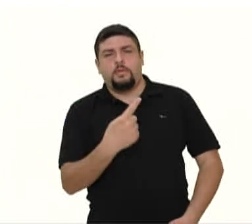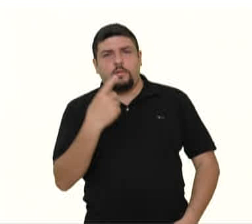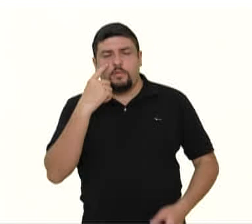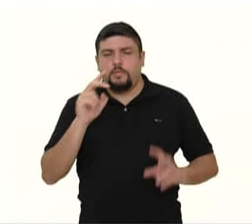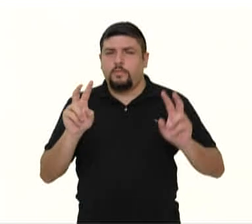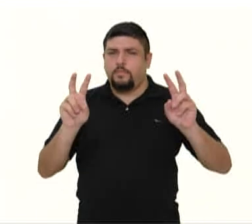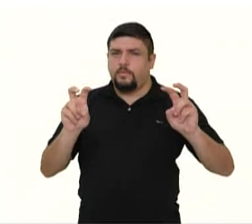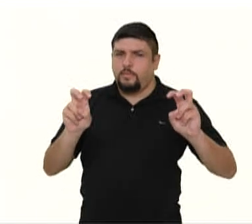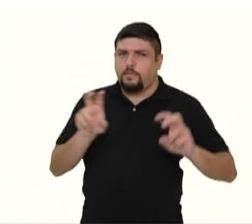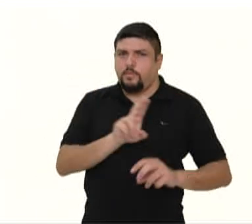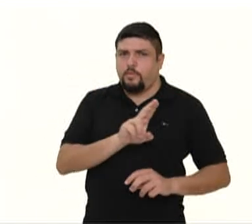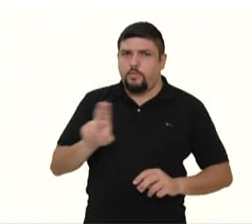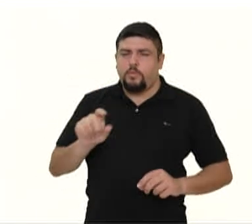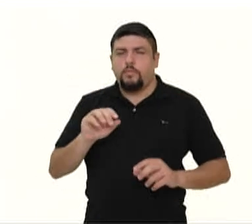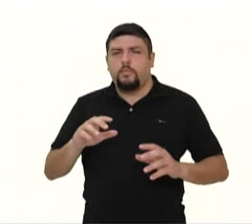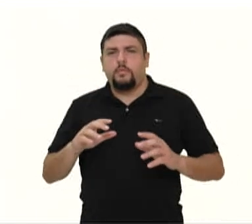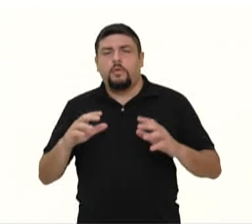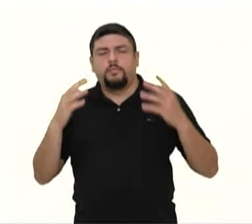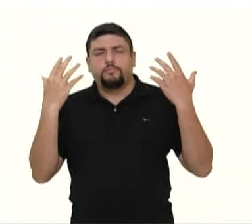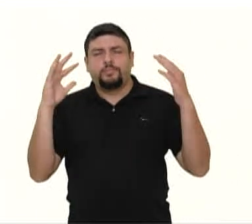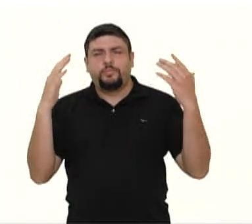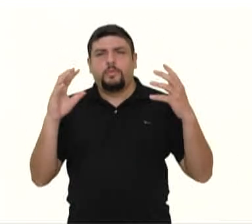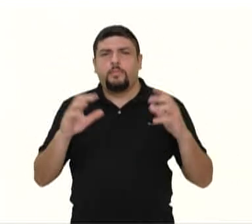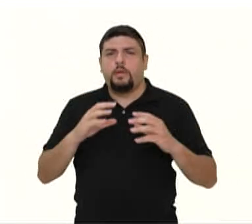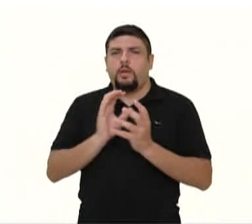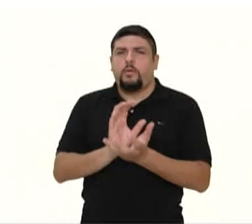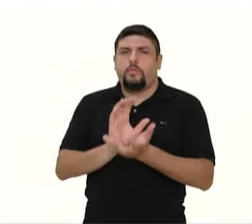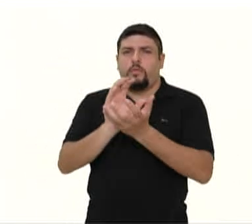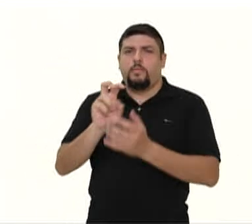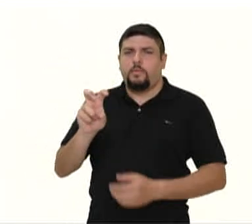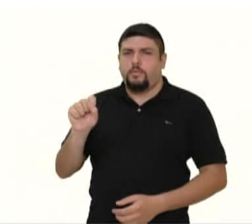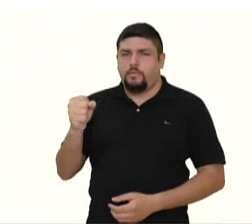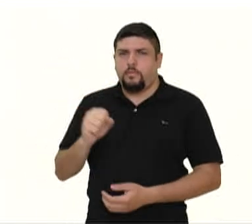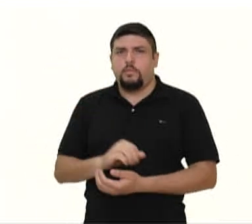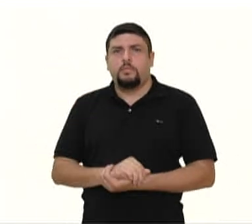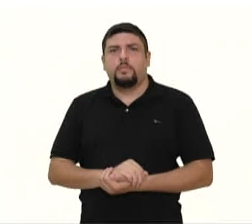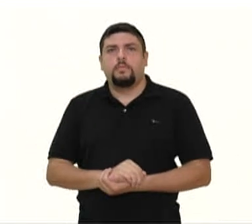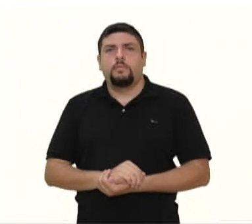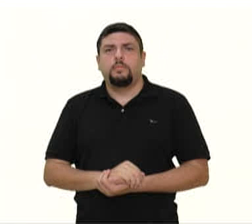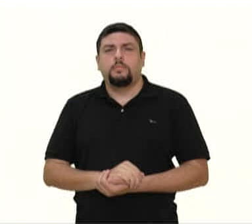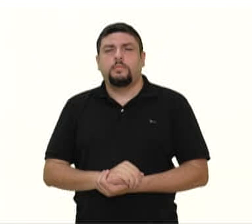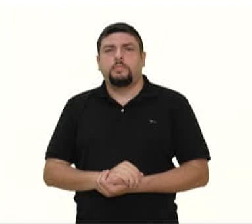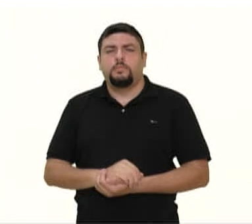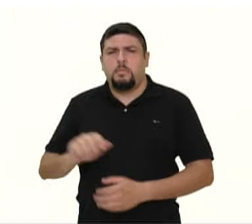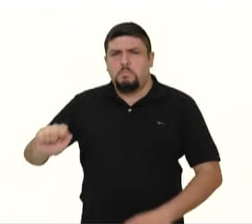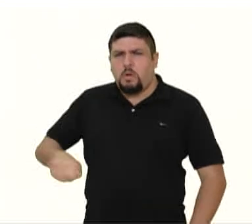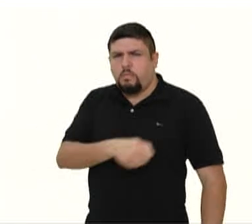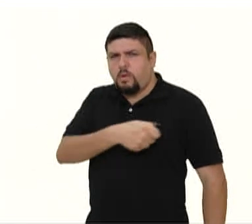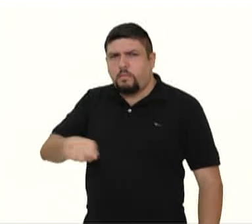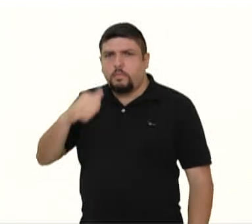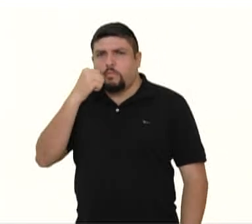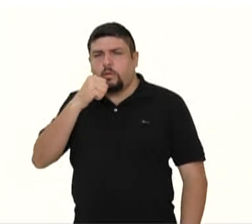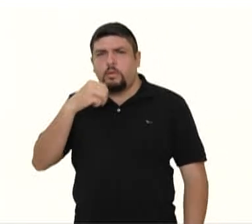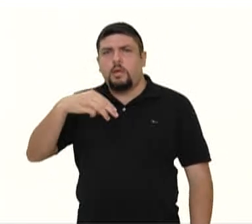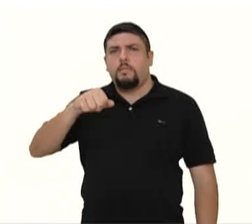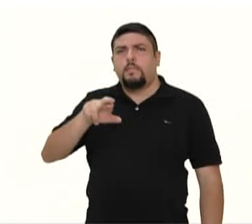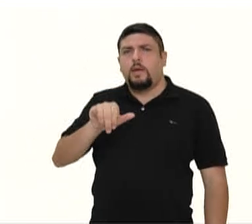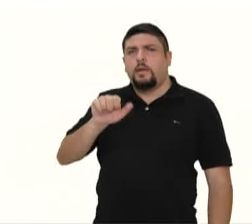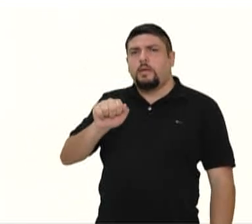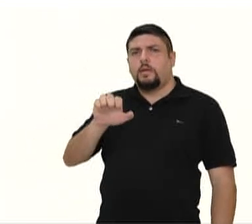para comemorar a Copa de 58. Maria Esther Bueno é a maior tenista brasileira, vencedora de 4 Grand Slams